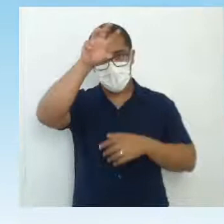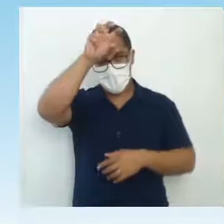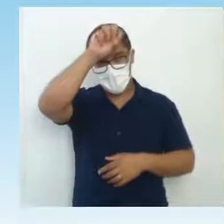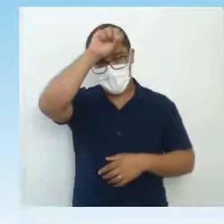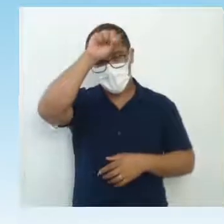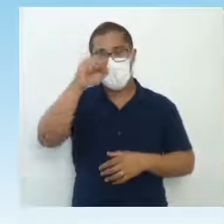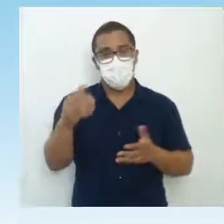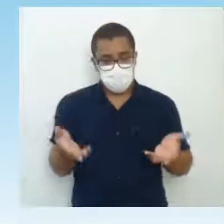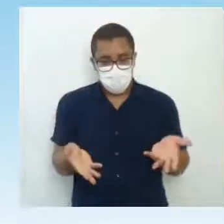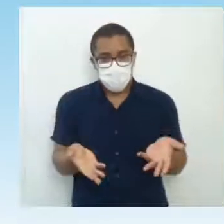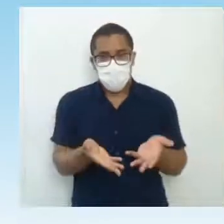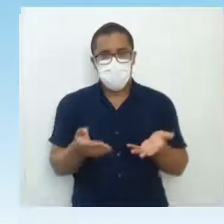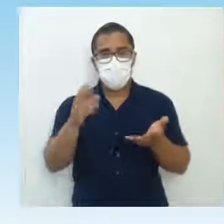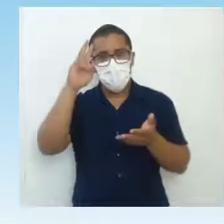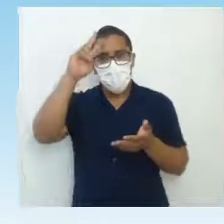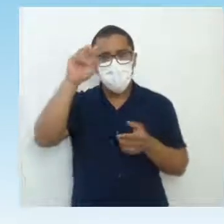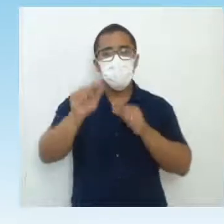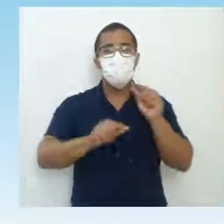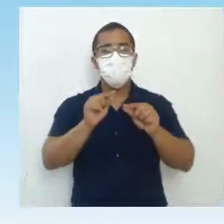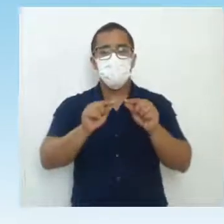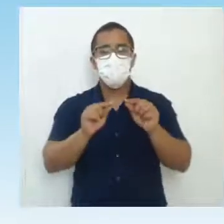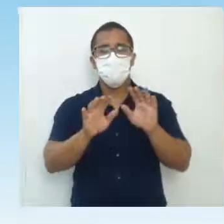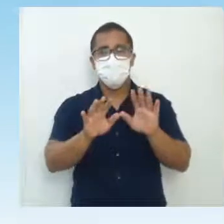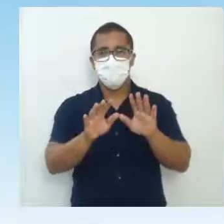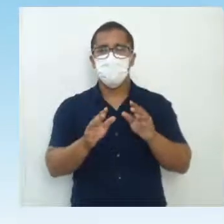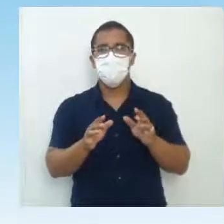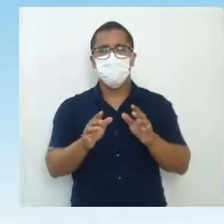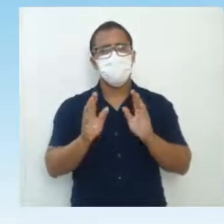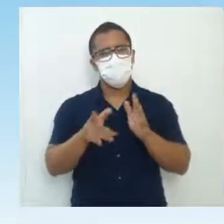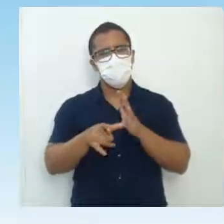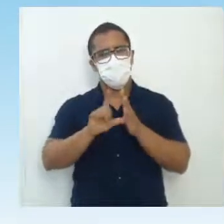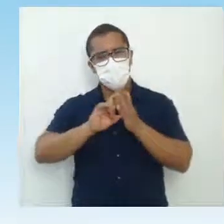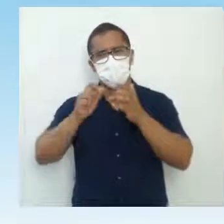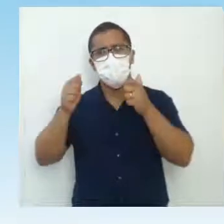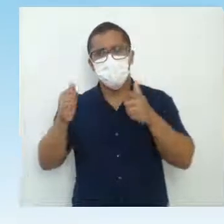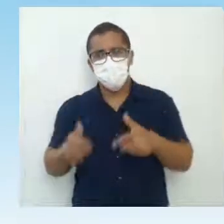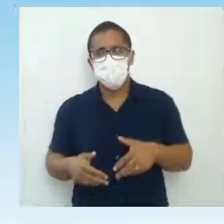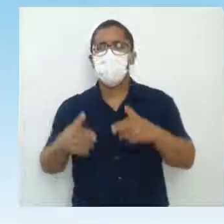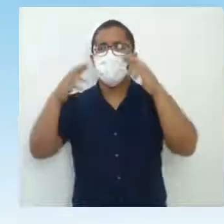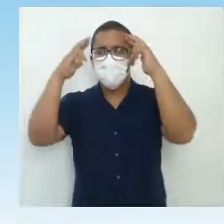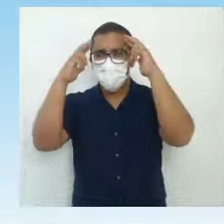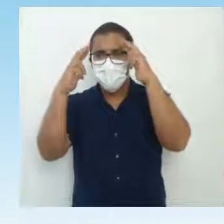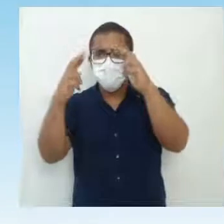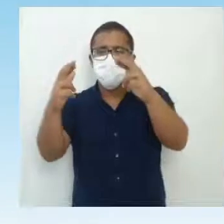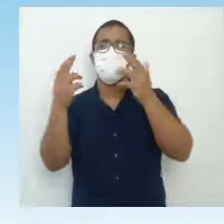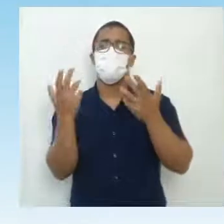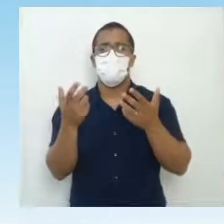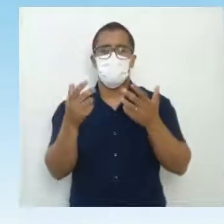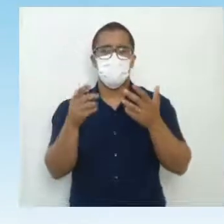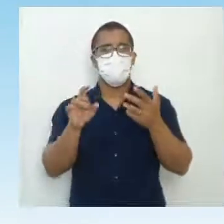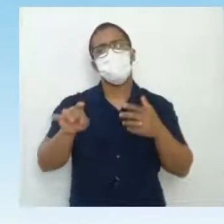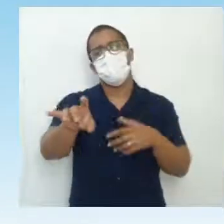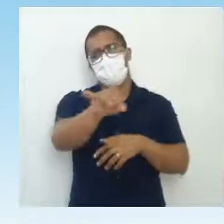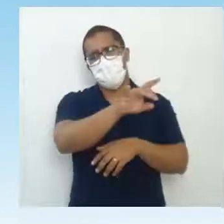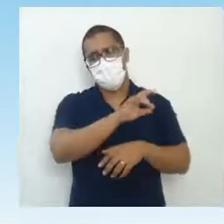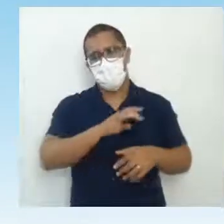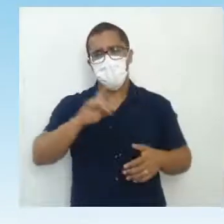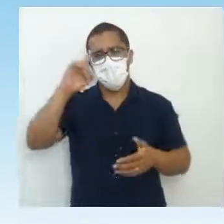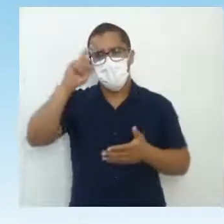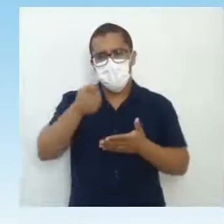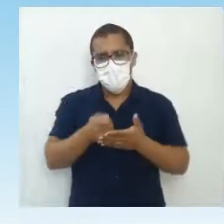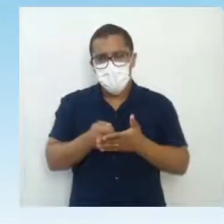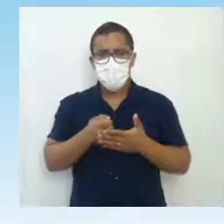é importante lembrar sempre aquela questão que nós citamos aqui, o respeito, a pluralidade, a todas